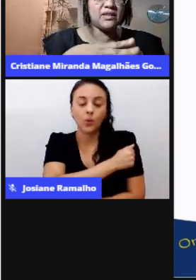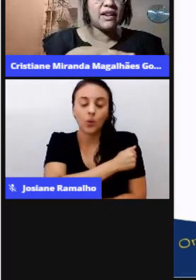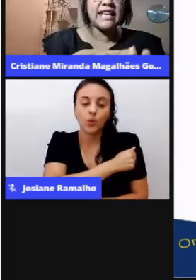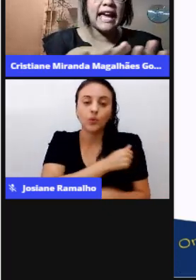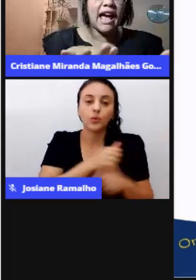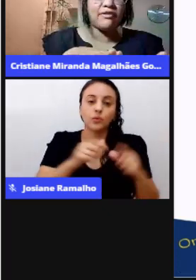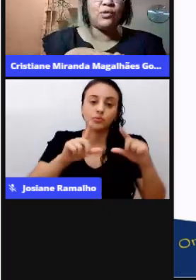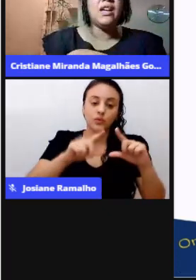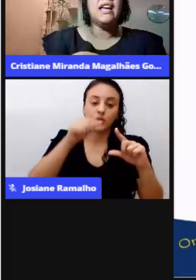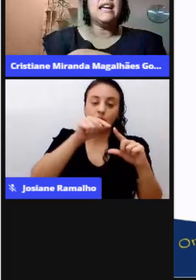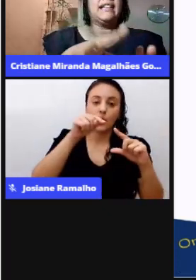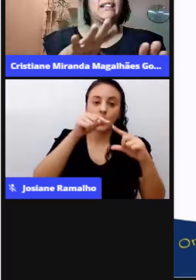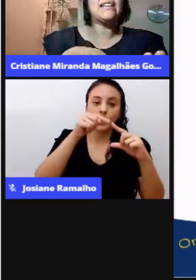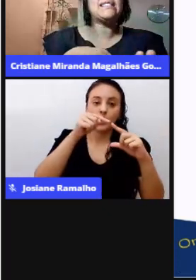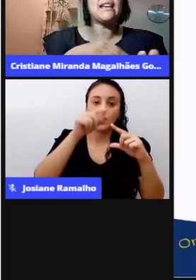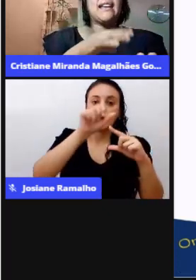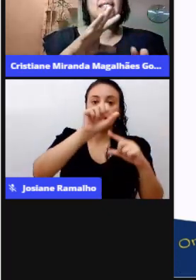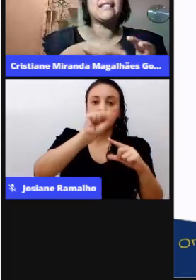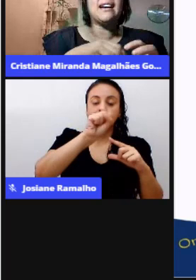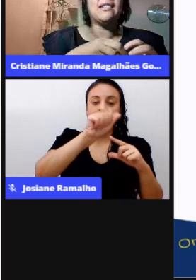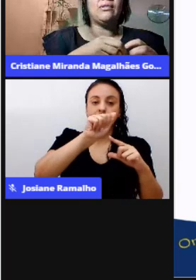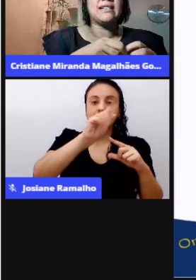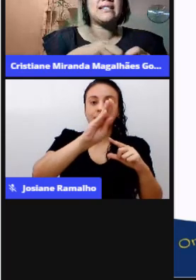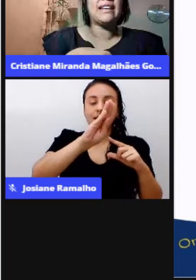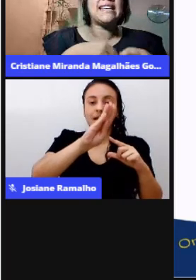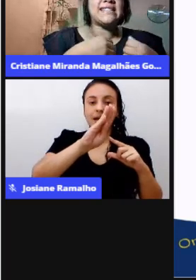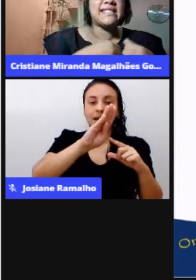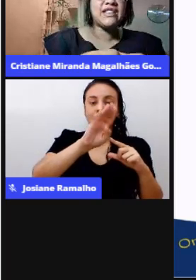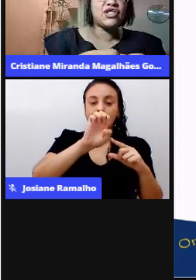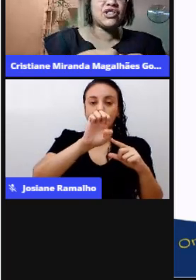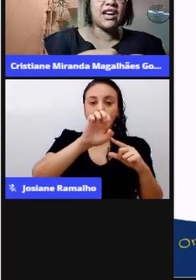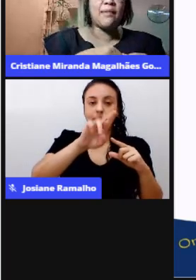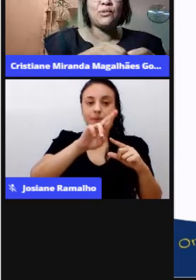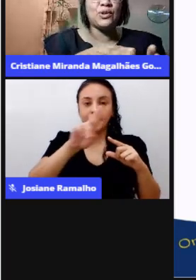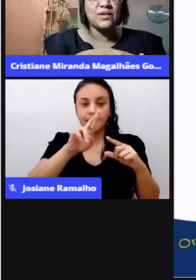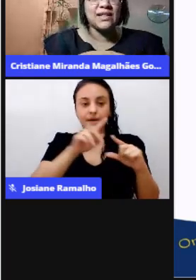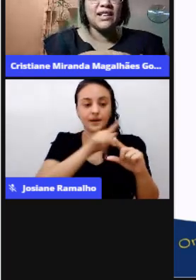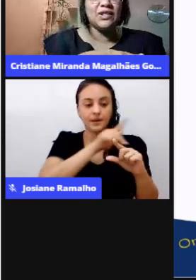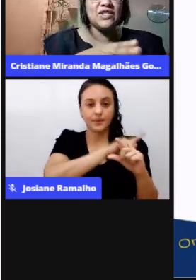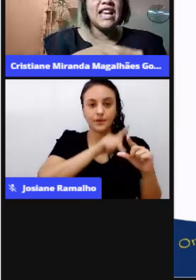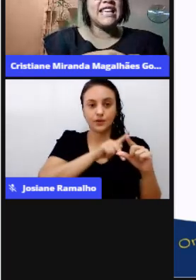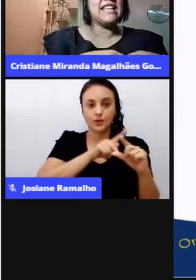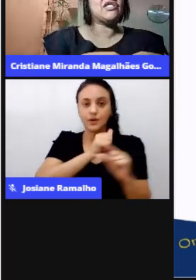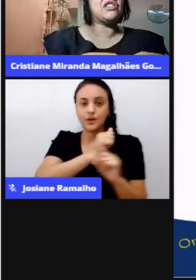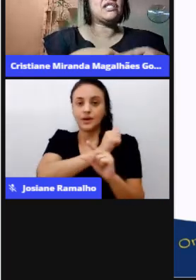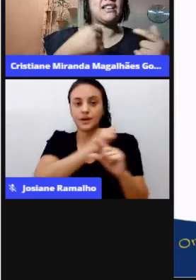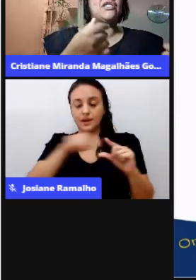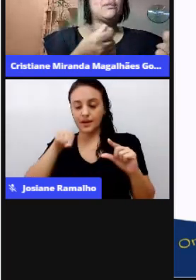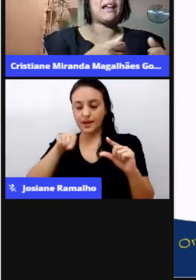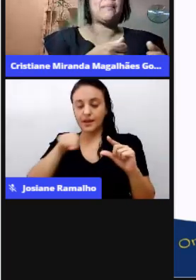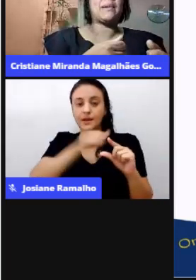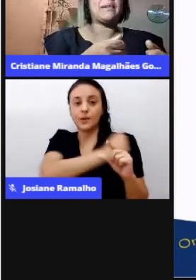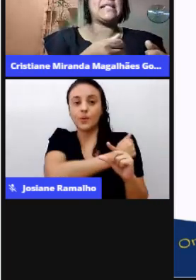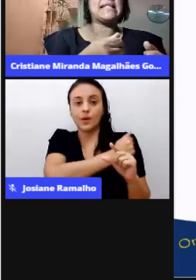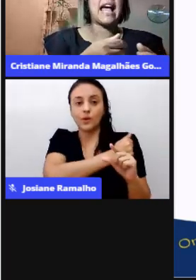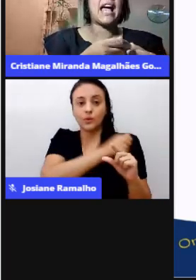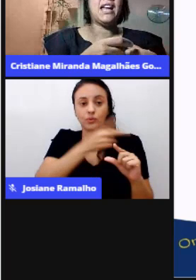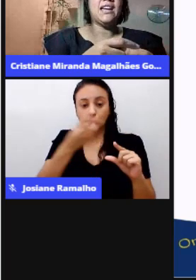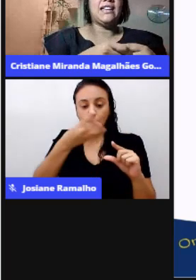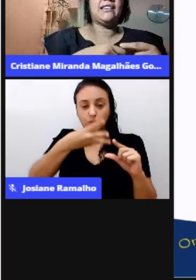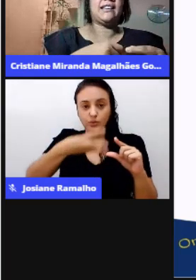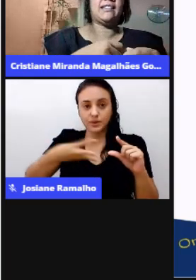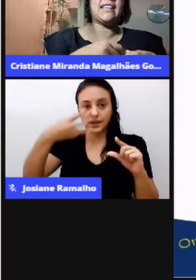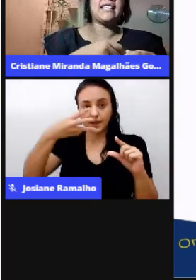saber, isso é inegável. Então, essa triangulação, ela existe há muitos anos, e se a gente parar para